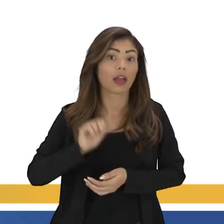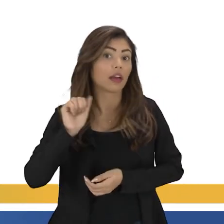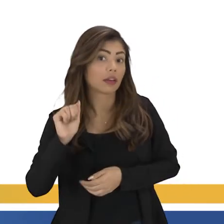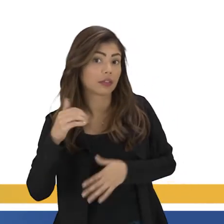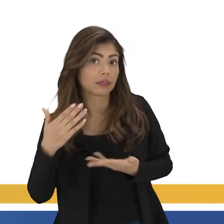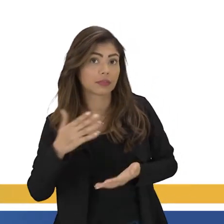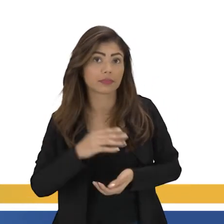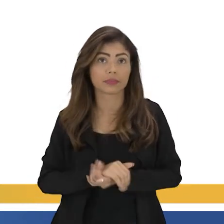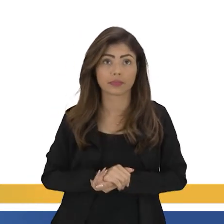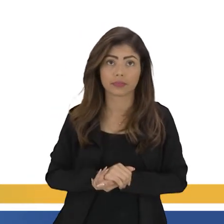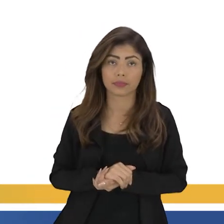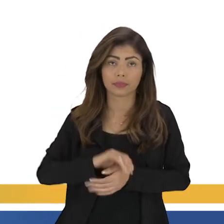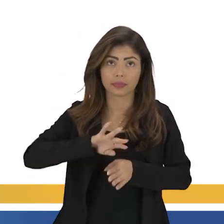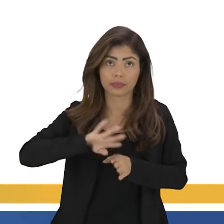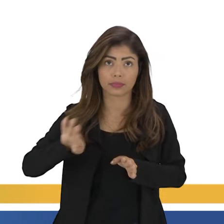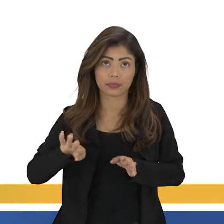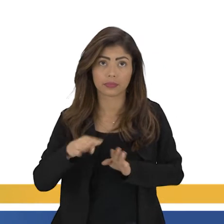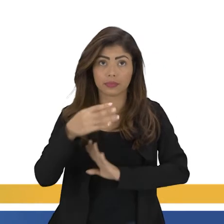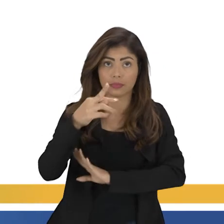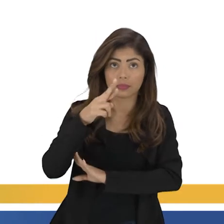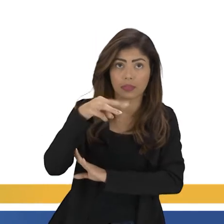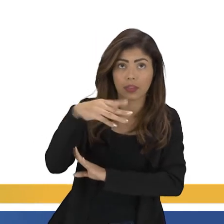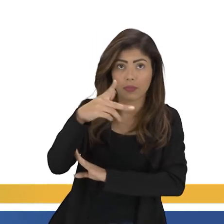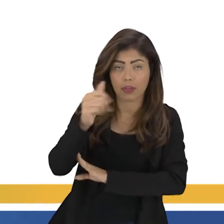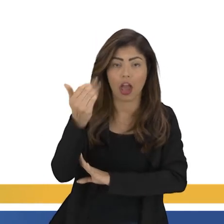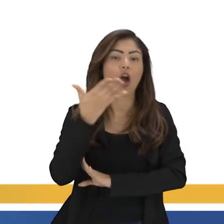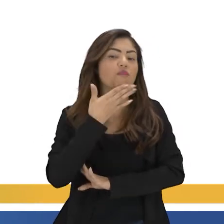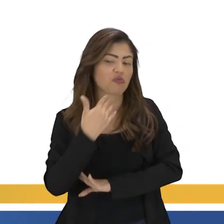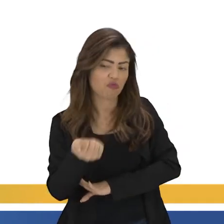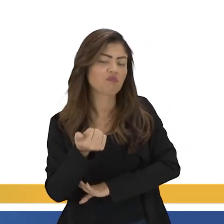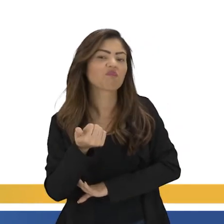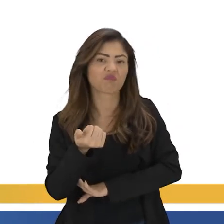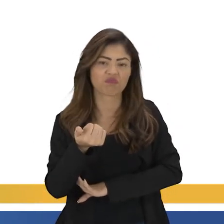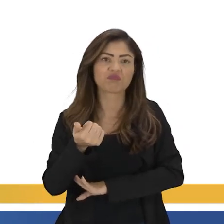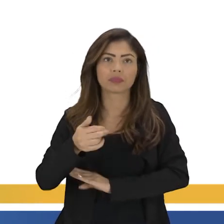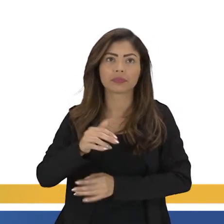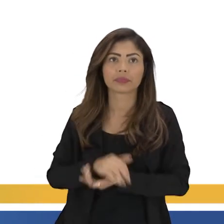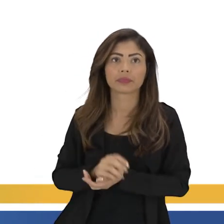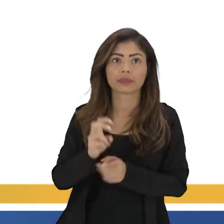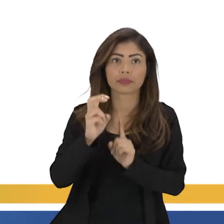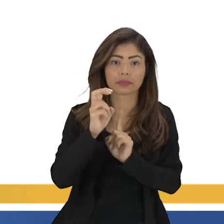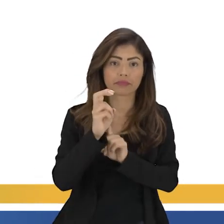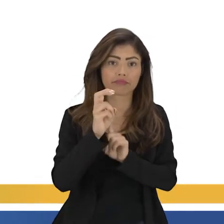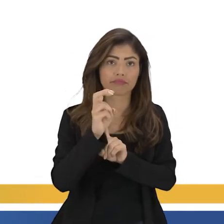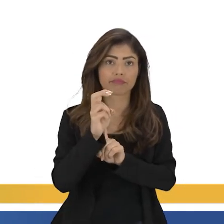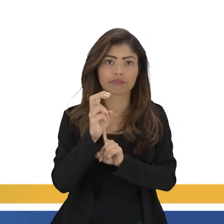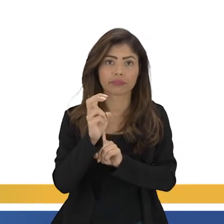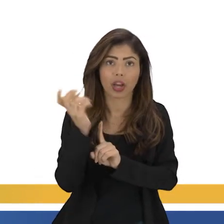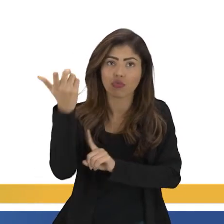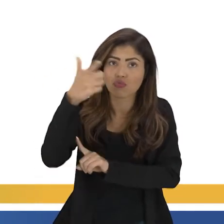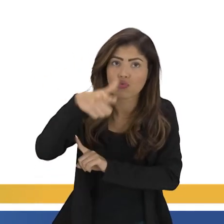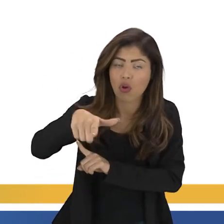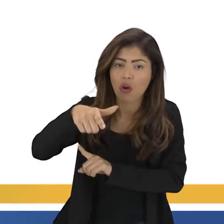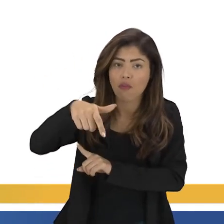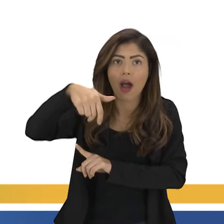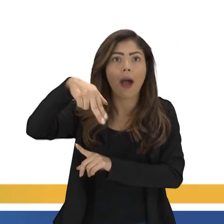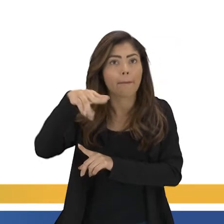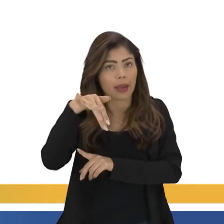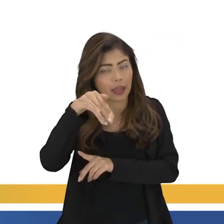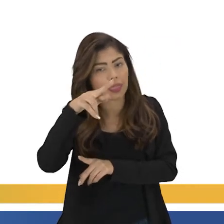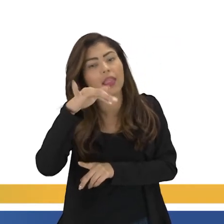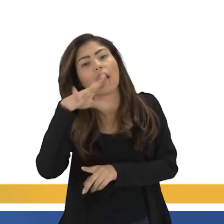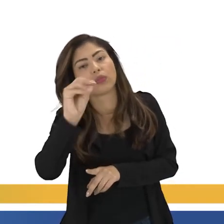A, espaço, temporada é a melhor. 5. Renovar todo o